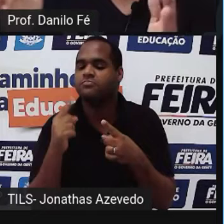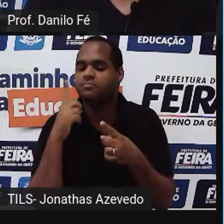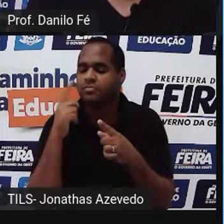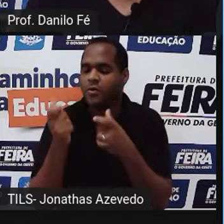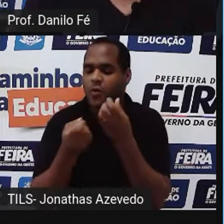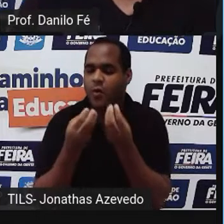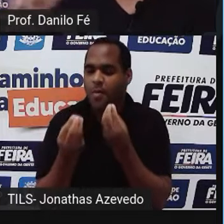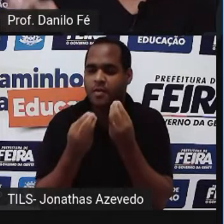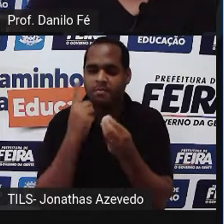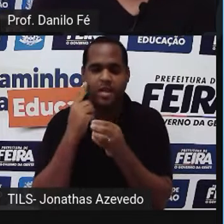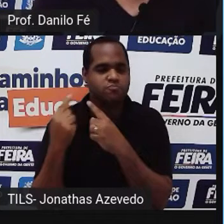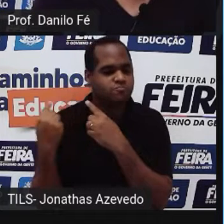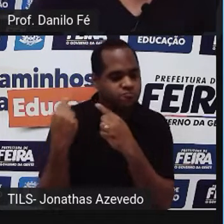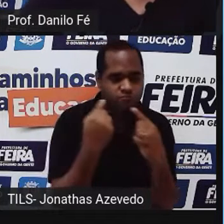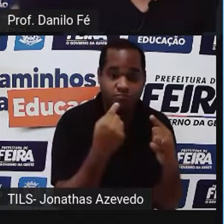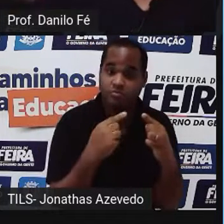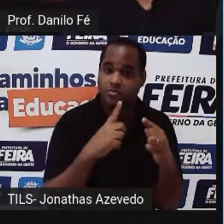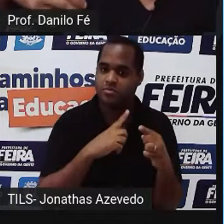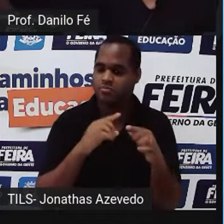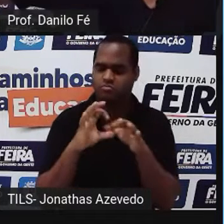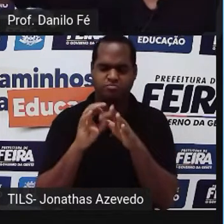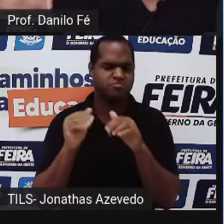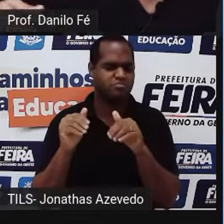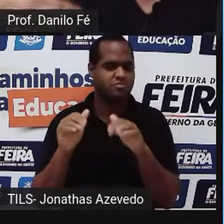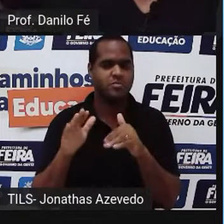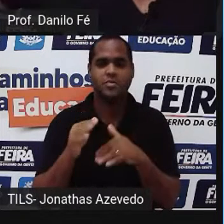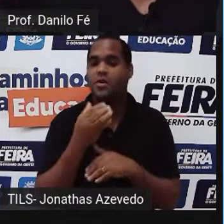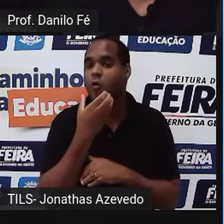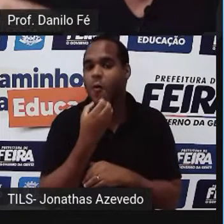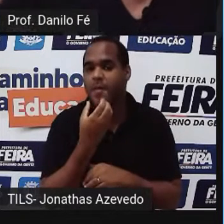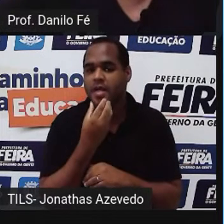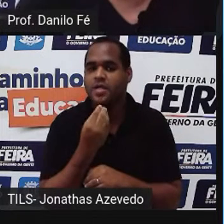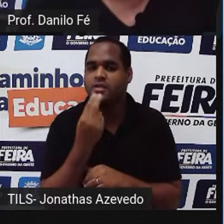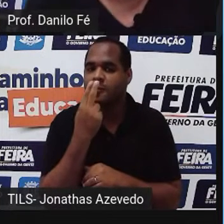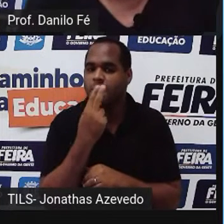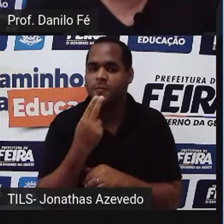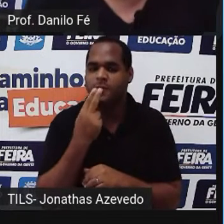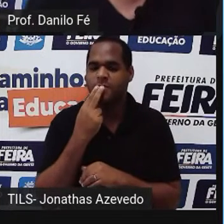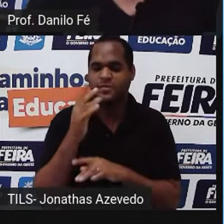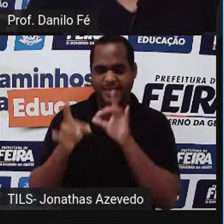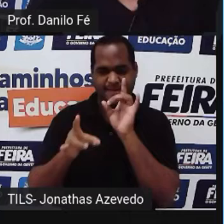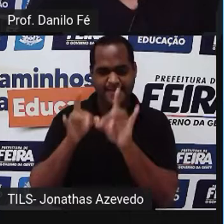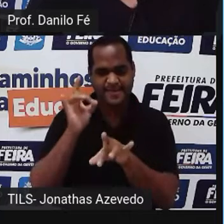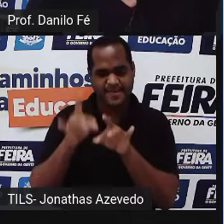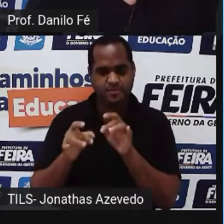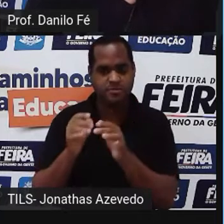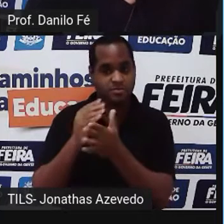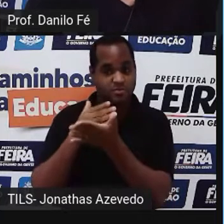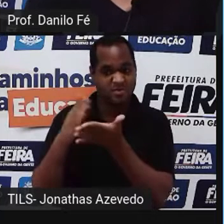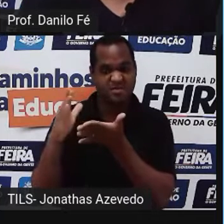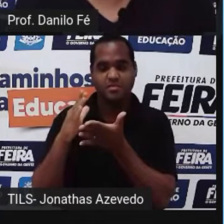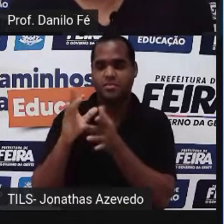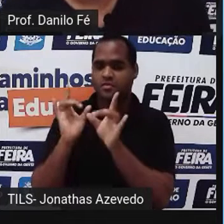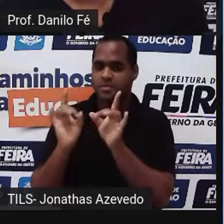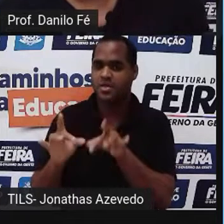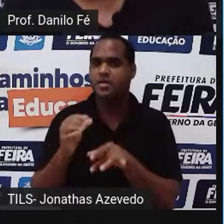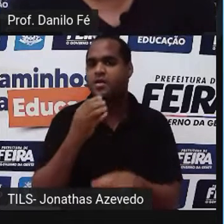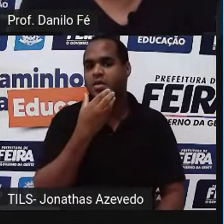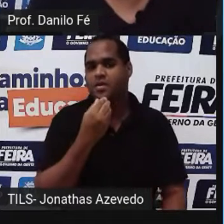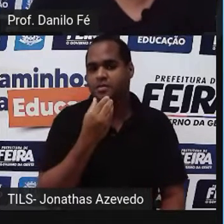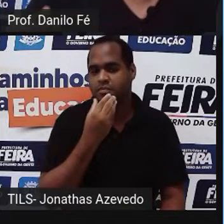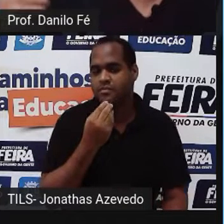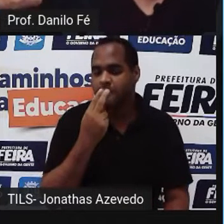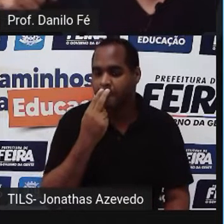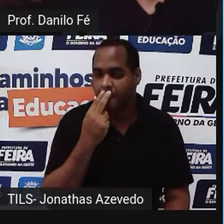de parede, deixa lá. E o Hitler foi descumprindo o tratado, se armando, só que o Hitler